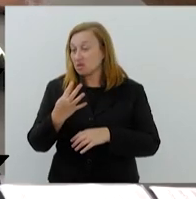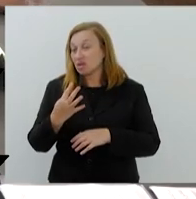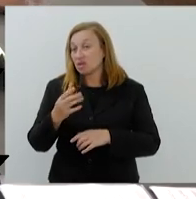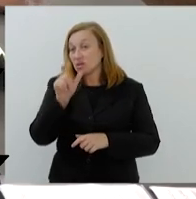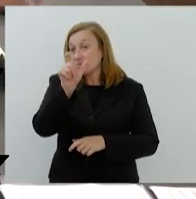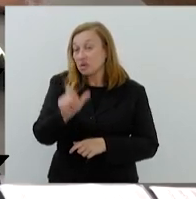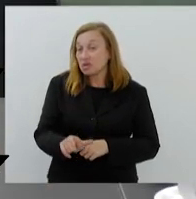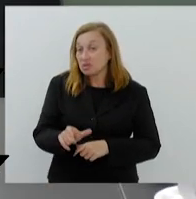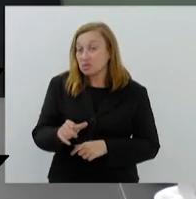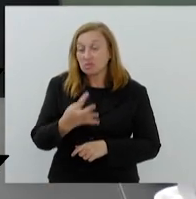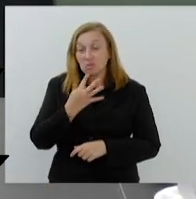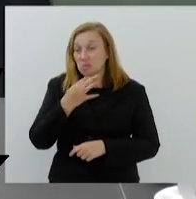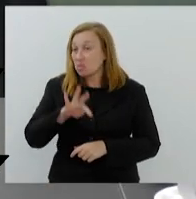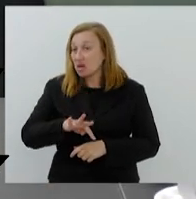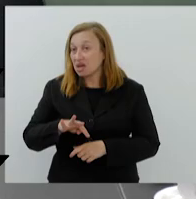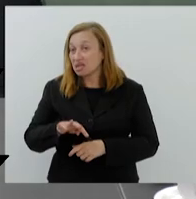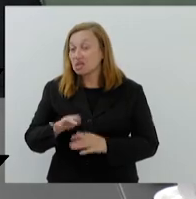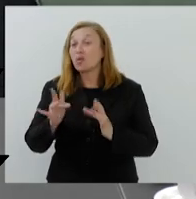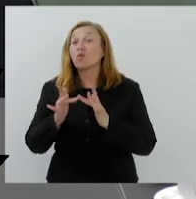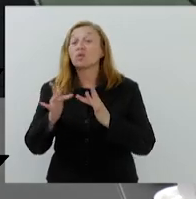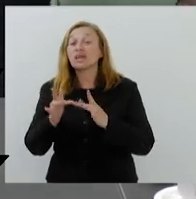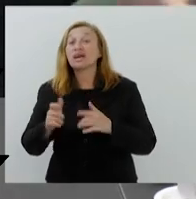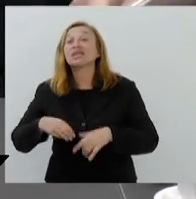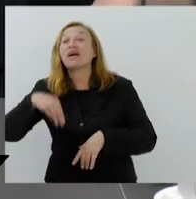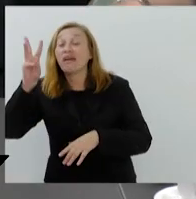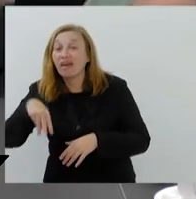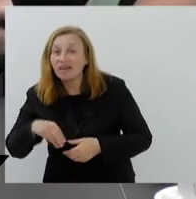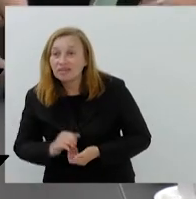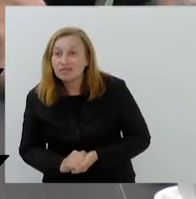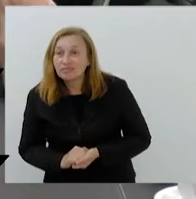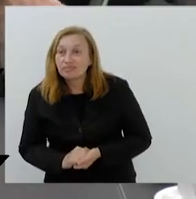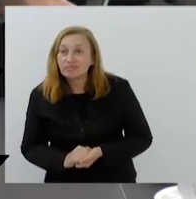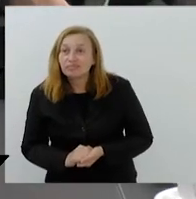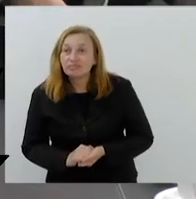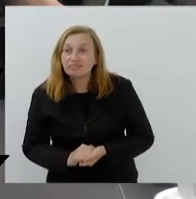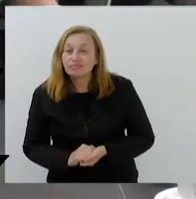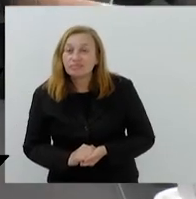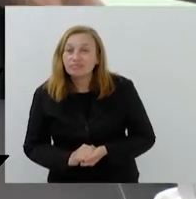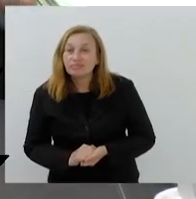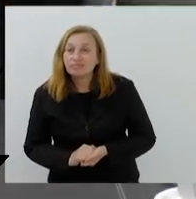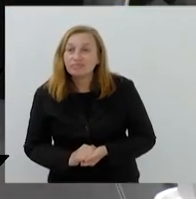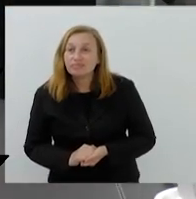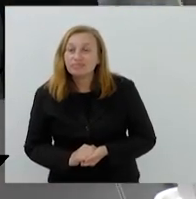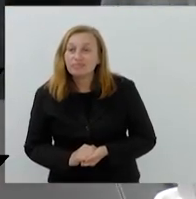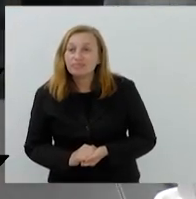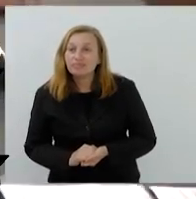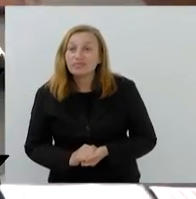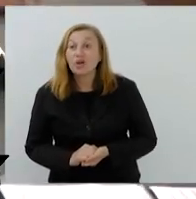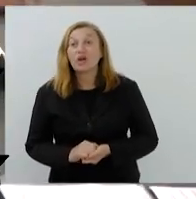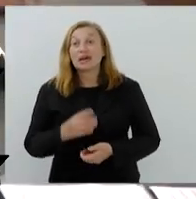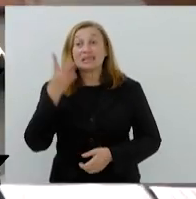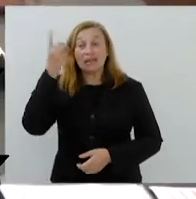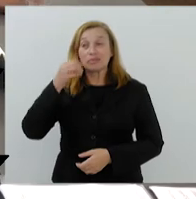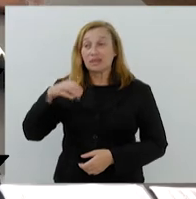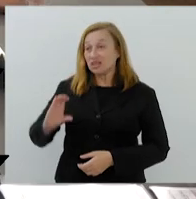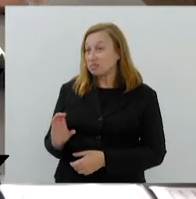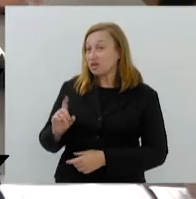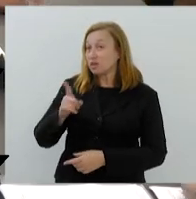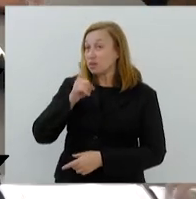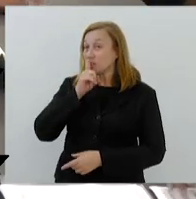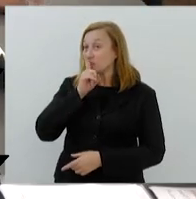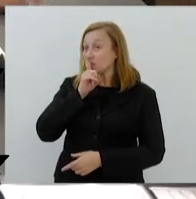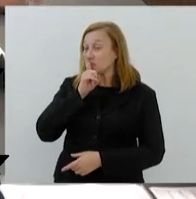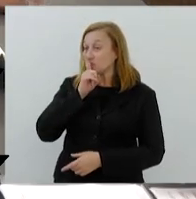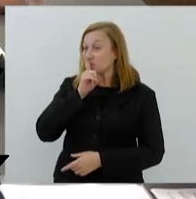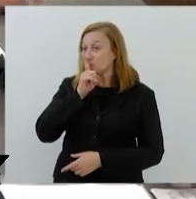Contata quem? Lança na conta lucros e perdas? Só quero registrar que o deputado Mink está quietinho ali, não é nem com ele a discussão, ou porque ele está